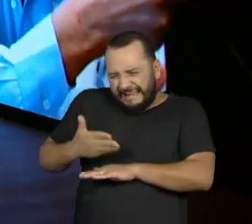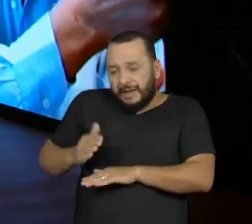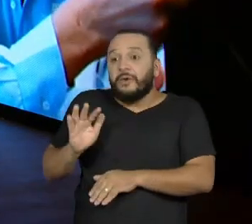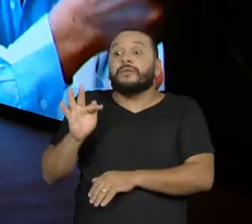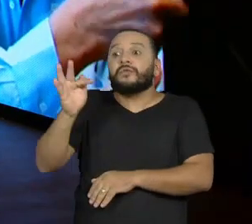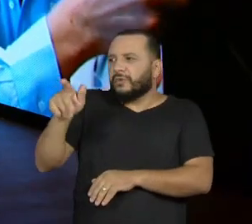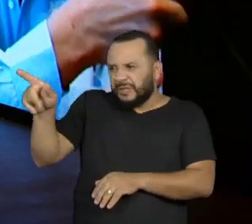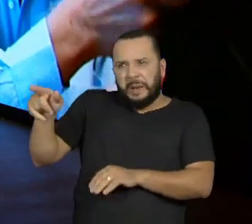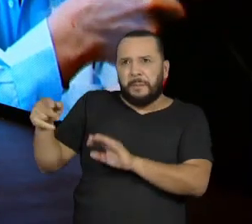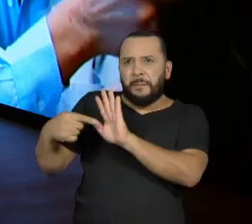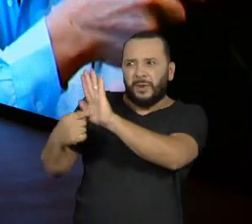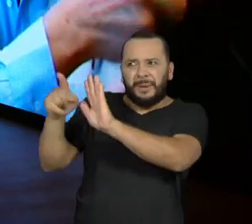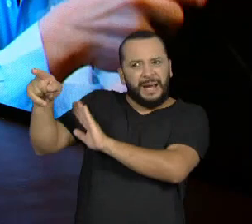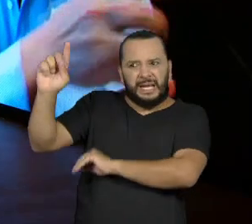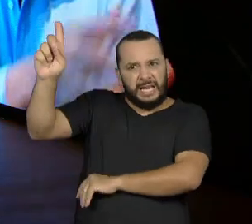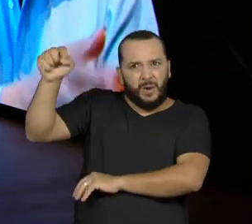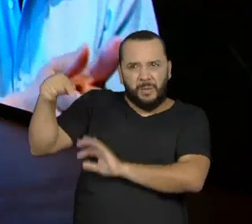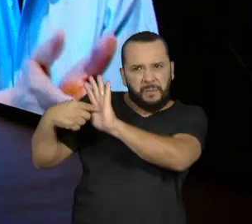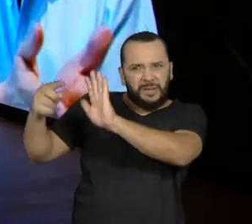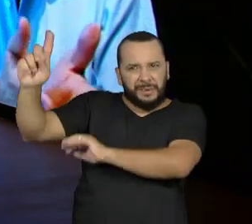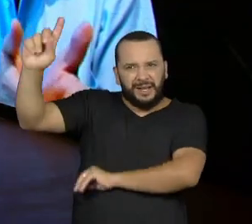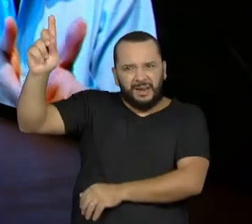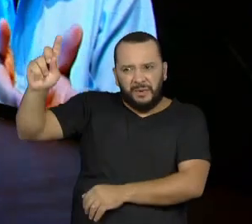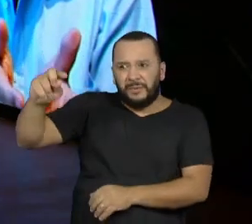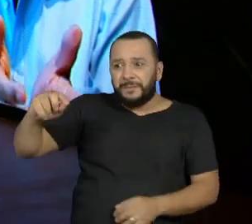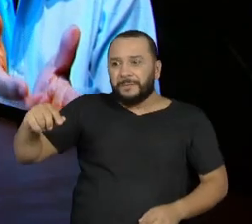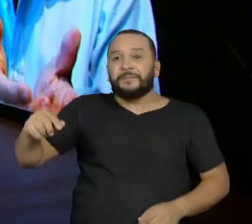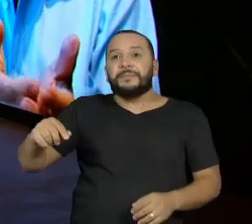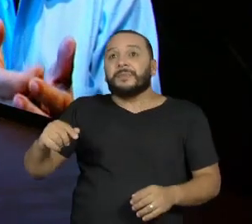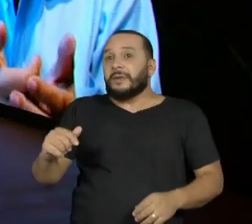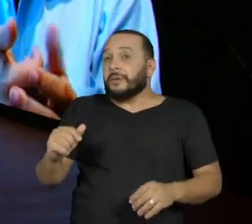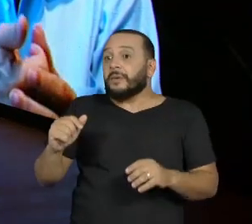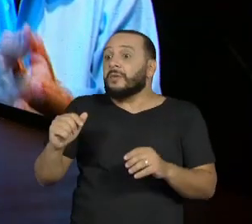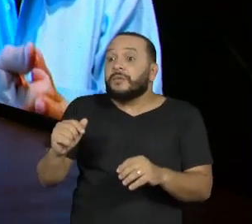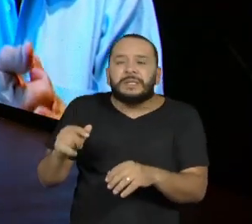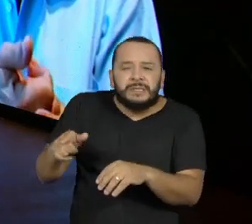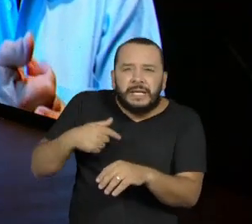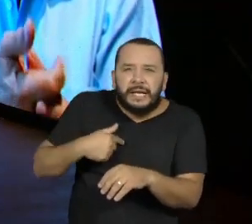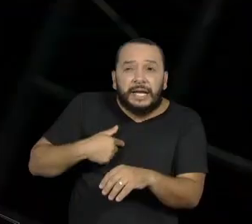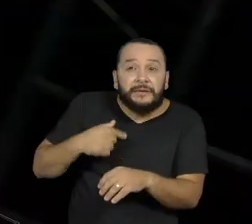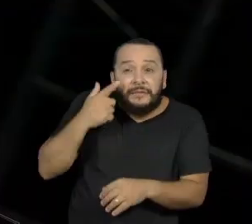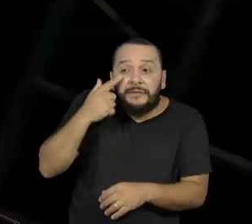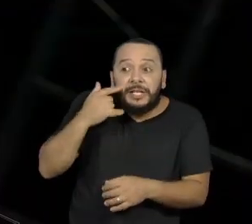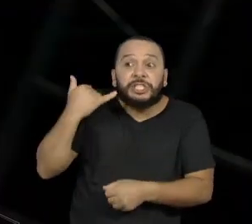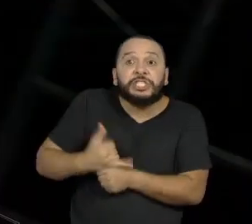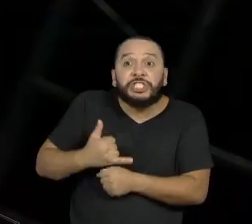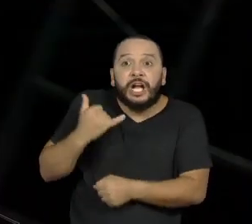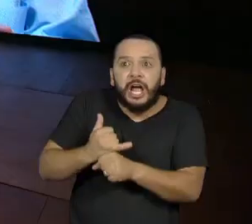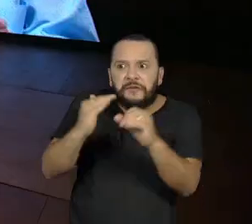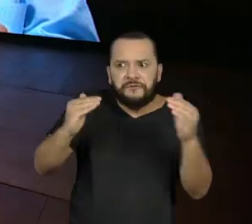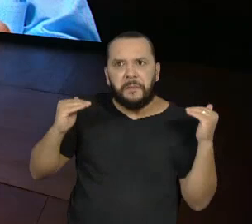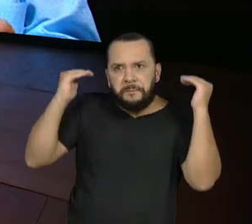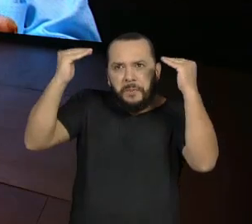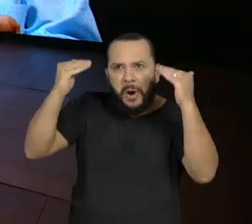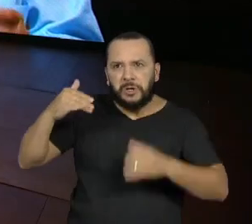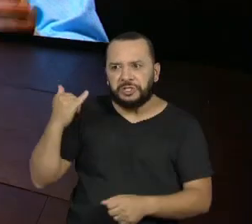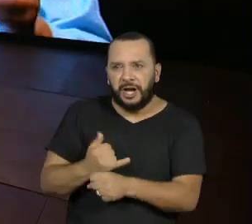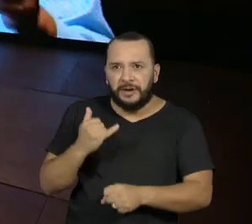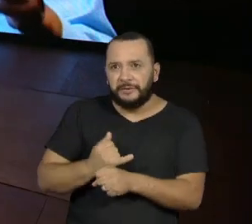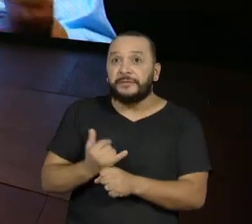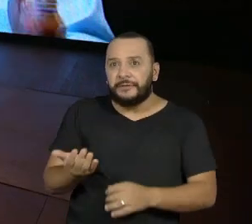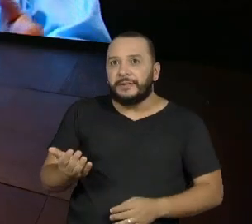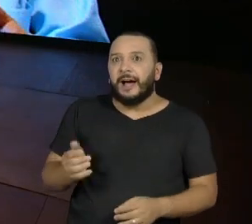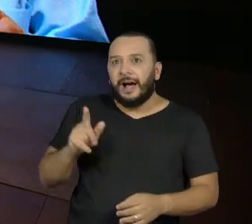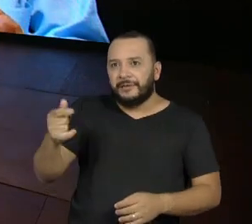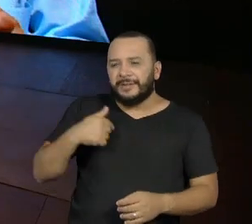cara aqui, que mandou embora aí, vai falar com o relator-chefe, com o diretor de redação, porque eles já tomaram